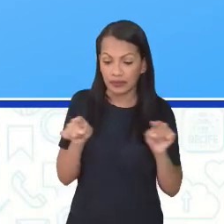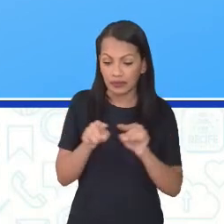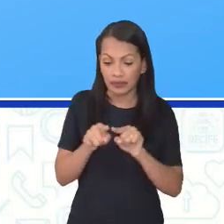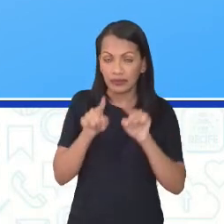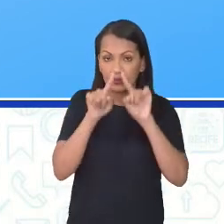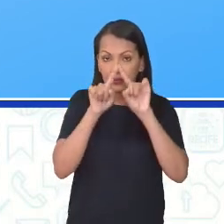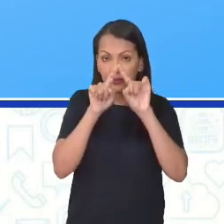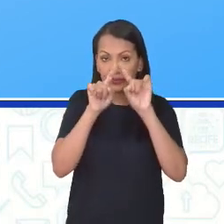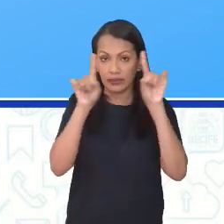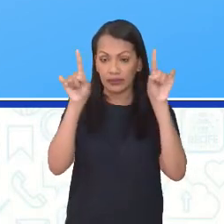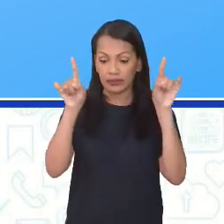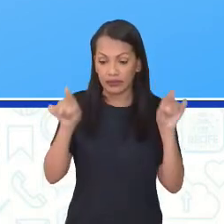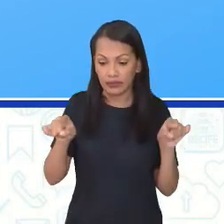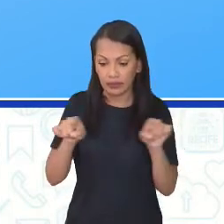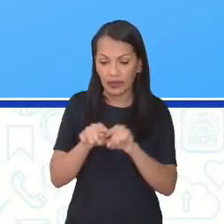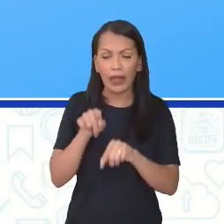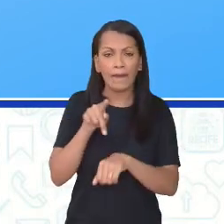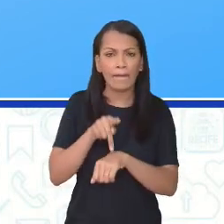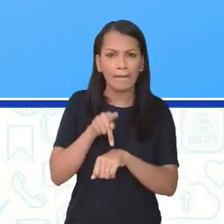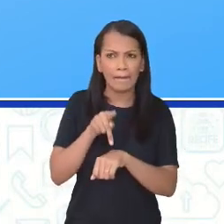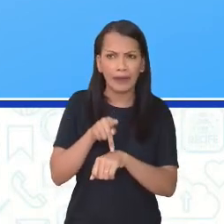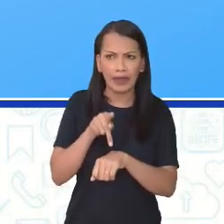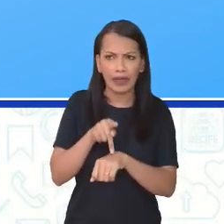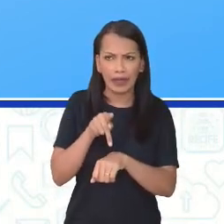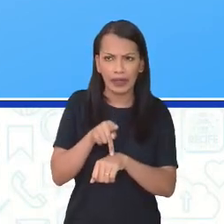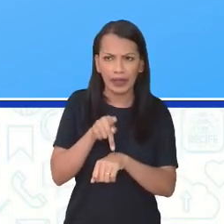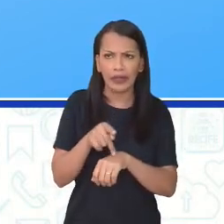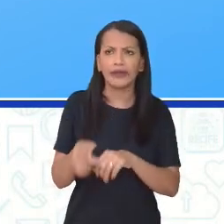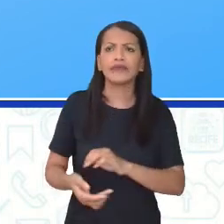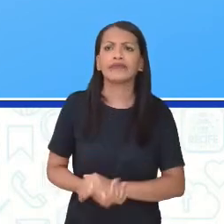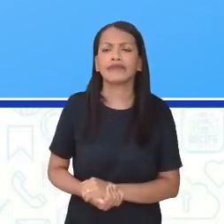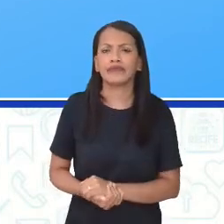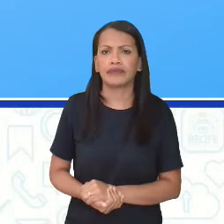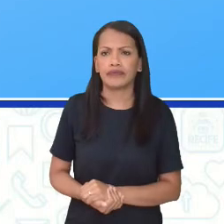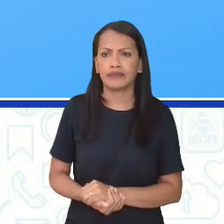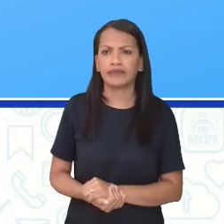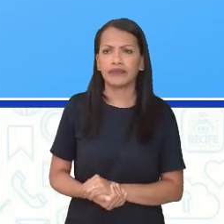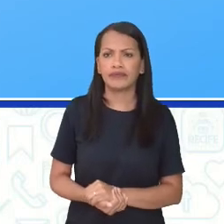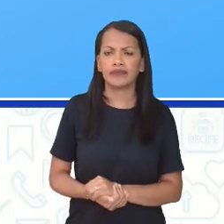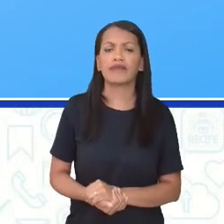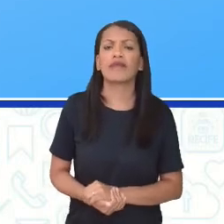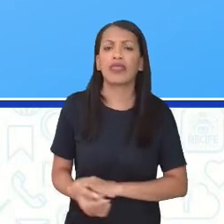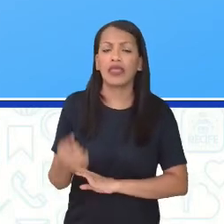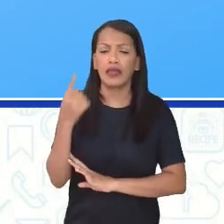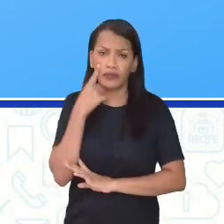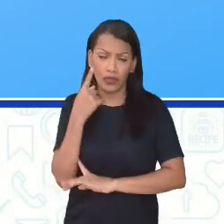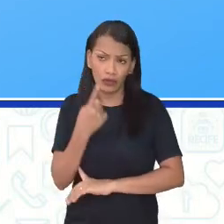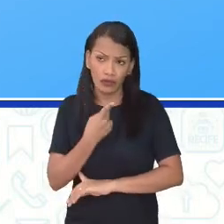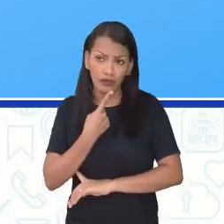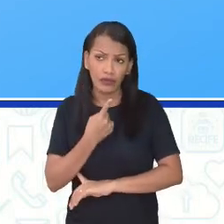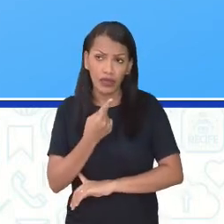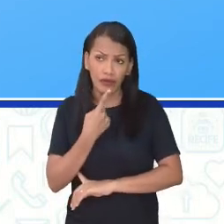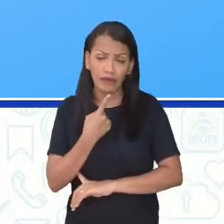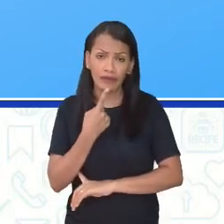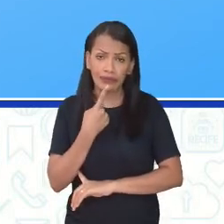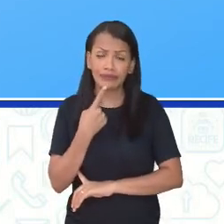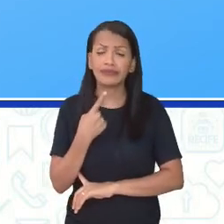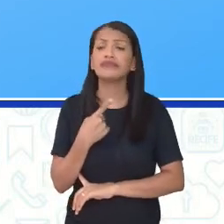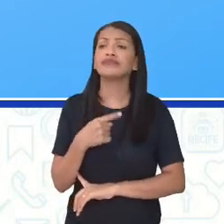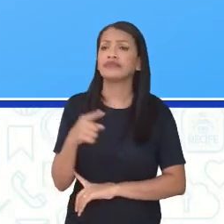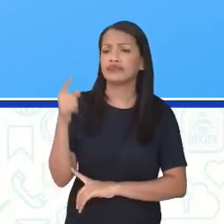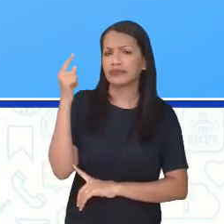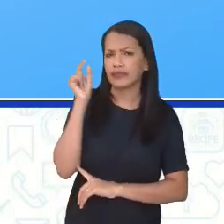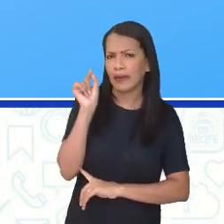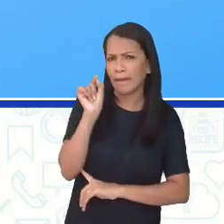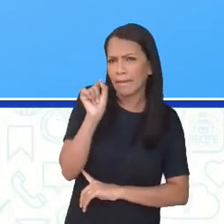Essa bolinha vermelha, gente, está exagerado, porque um ponto na matemática, na verdade, matemática é tudo na imaginação, mas